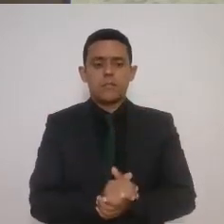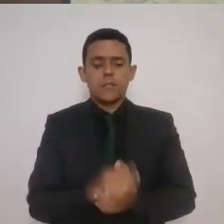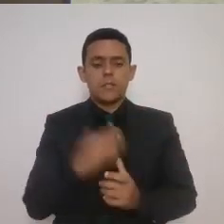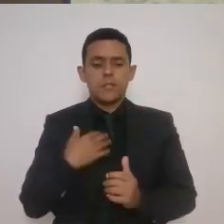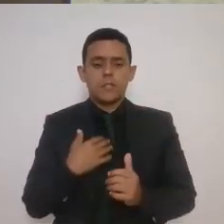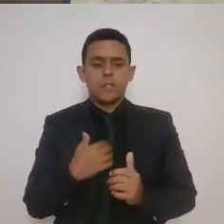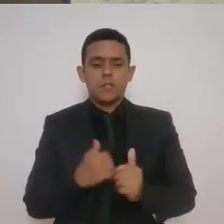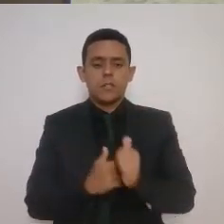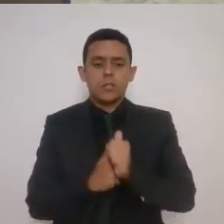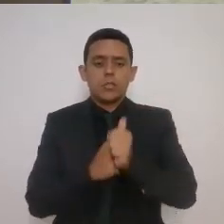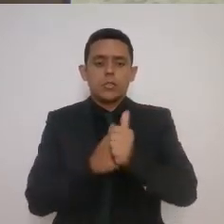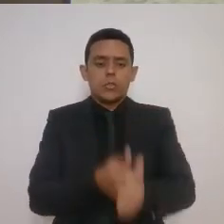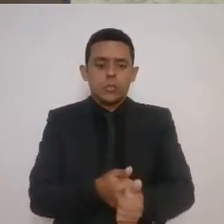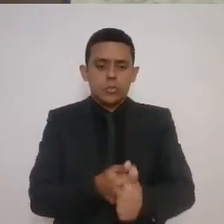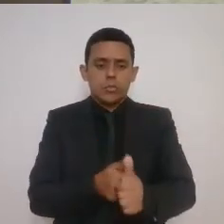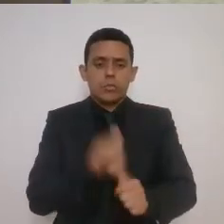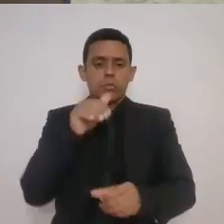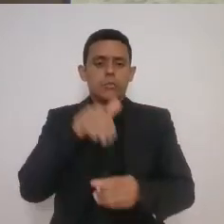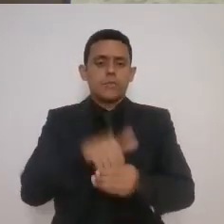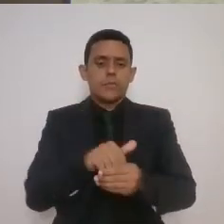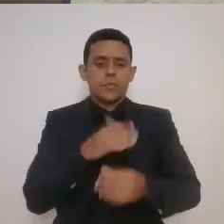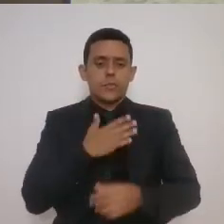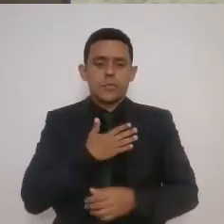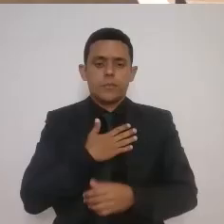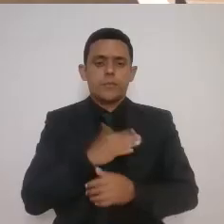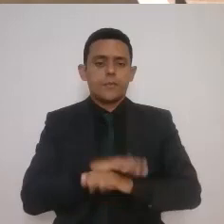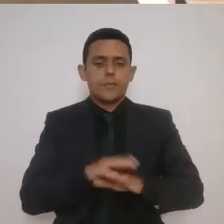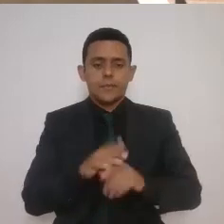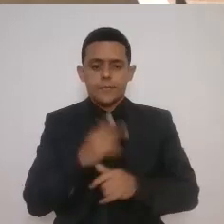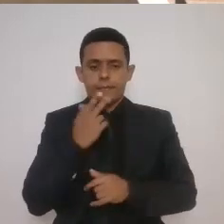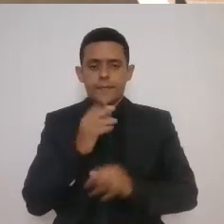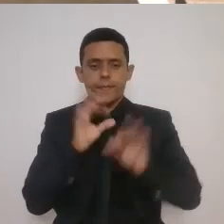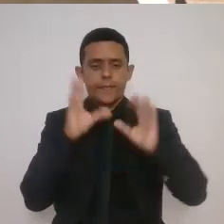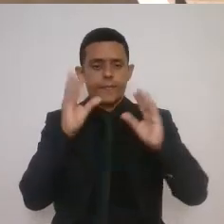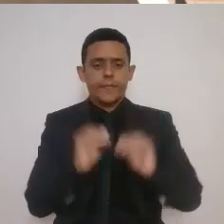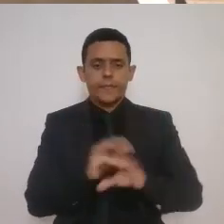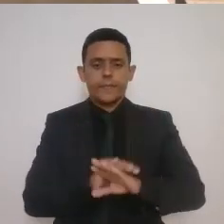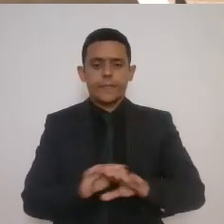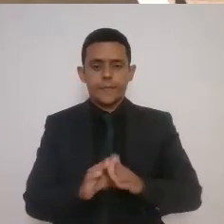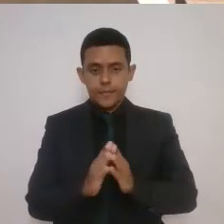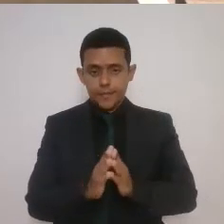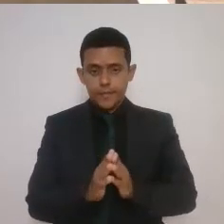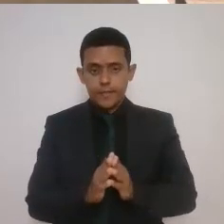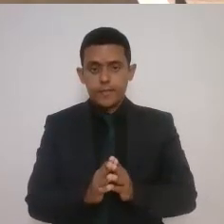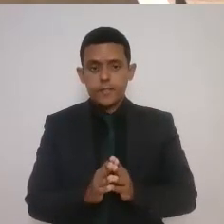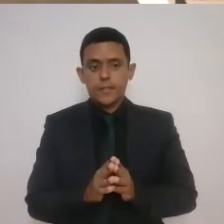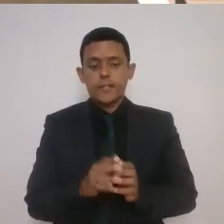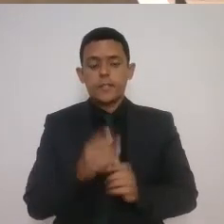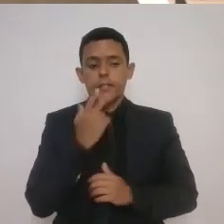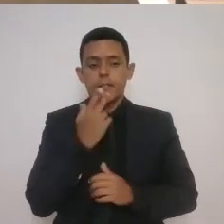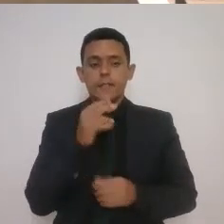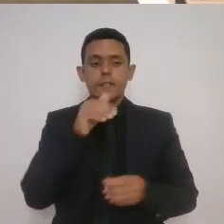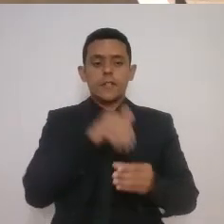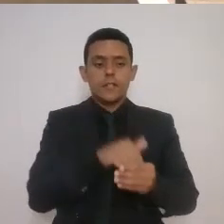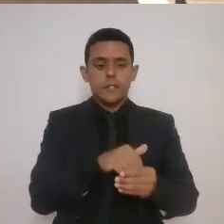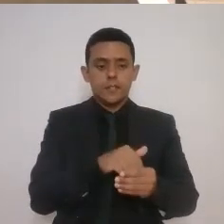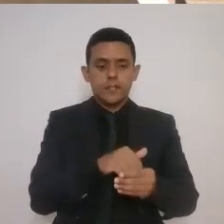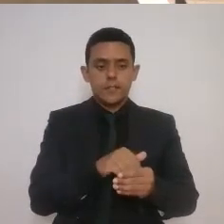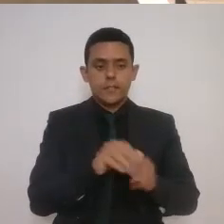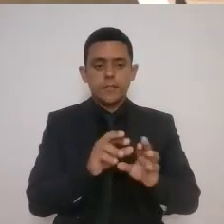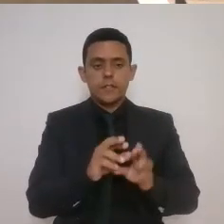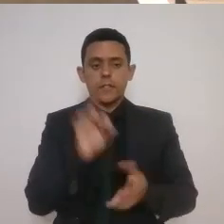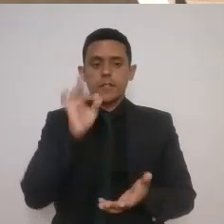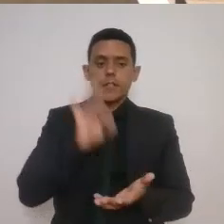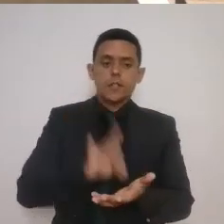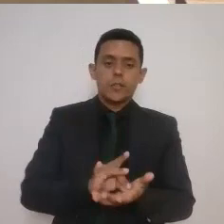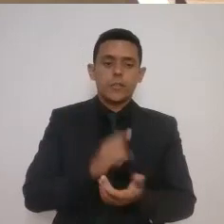é o que está exposto. Brevemente com essas palavras. Então, alguém gostaria de ratificar o voto, desembargador Saraiva?